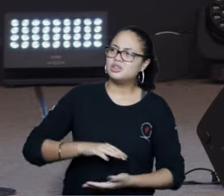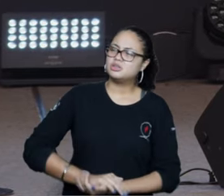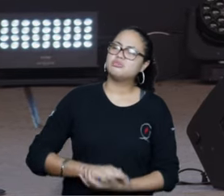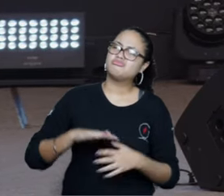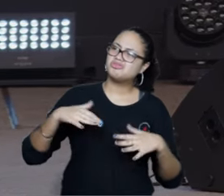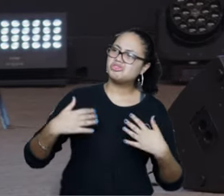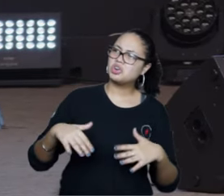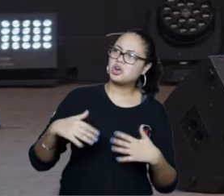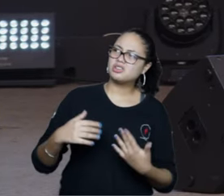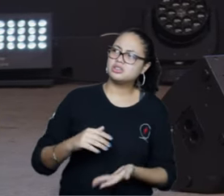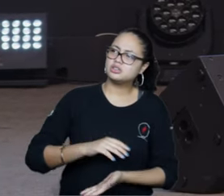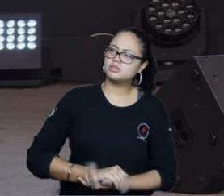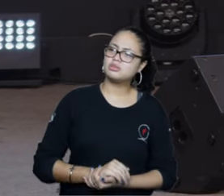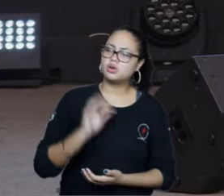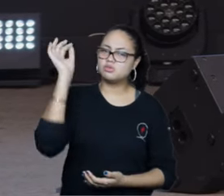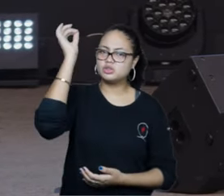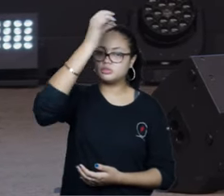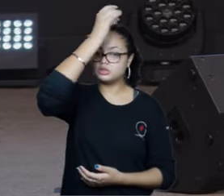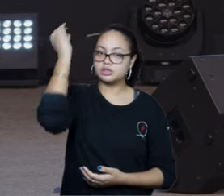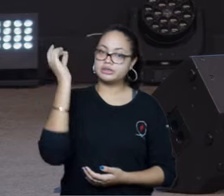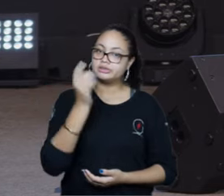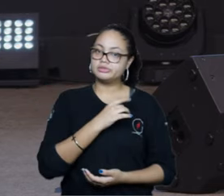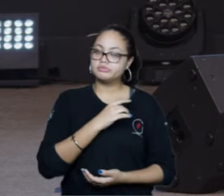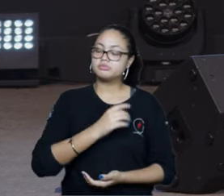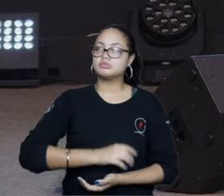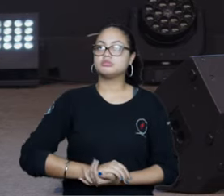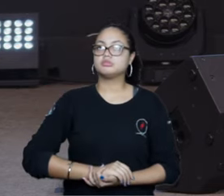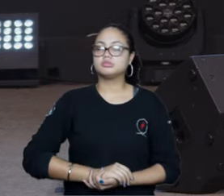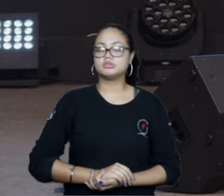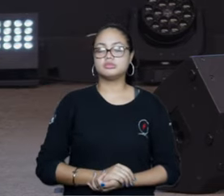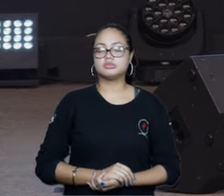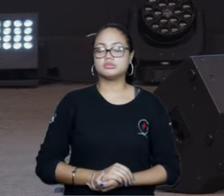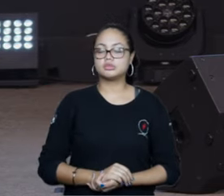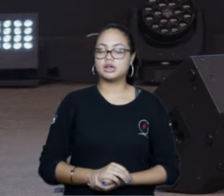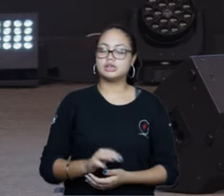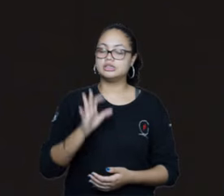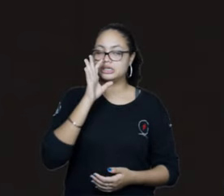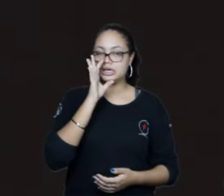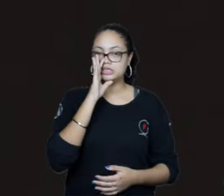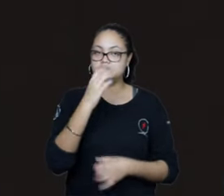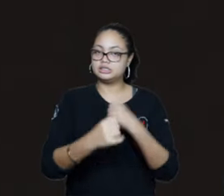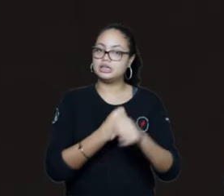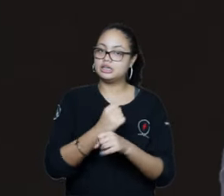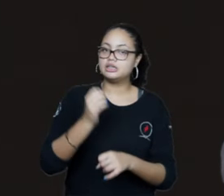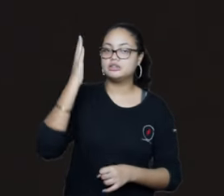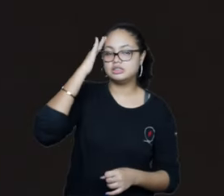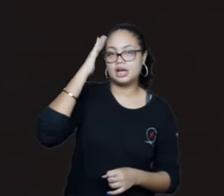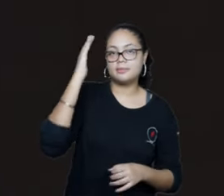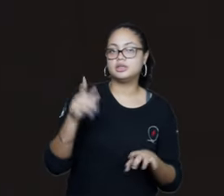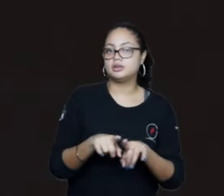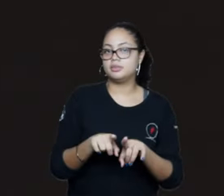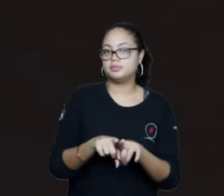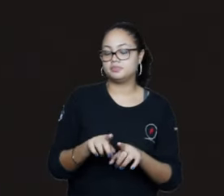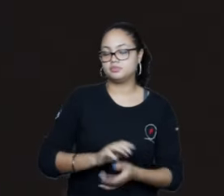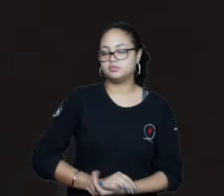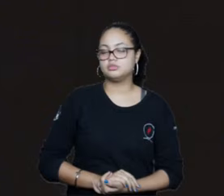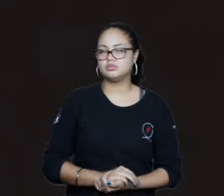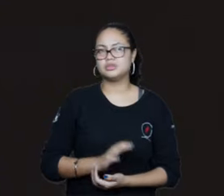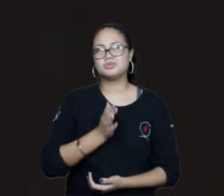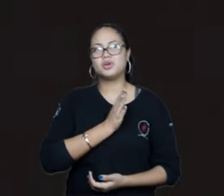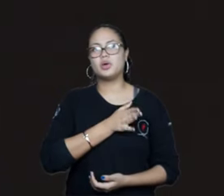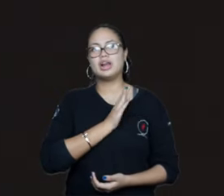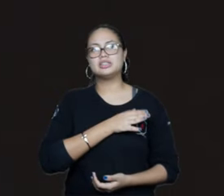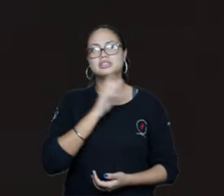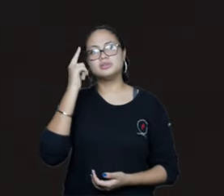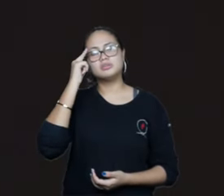tô falando aqui o espírito santo também é Testemunha e alguém que me acompanhando acho que está aqui na igreja sabe eu no meu coração